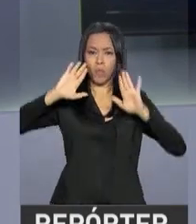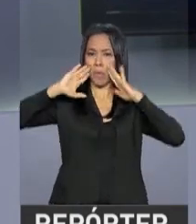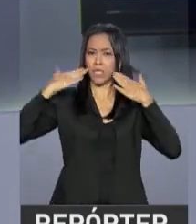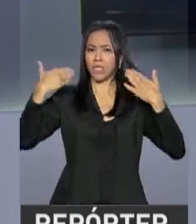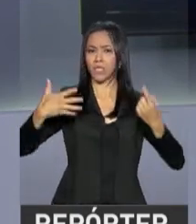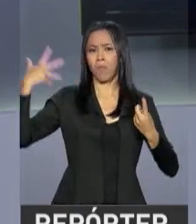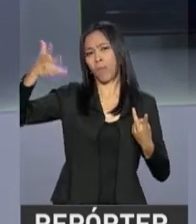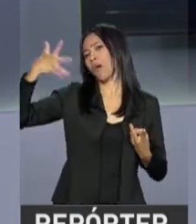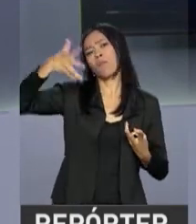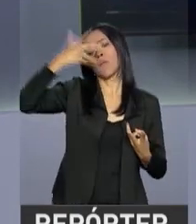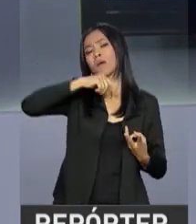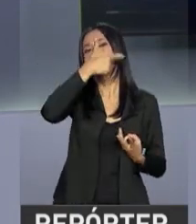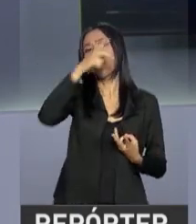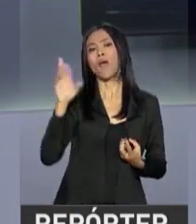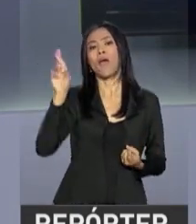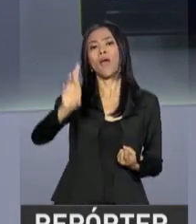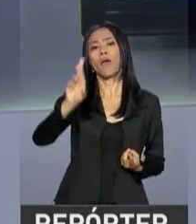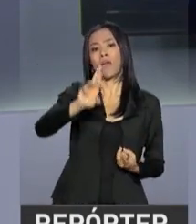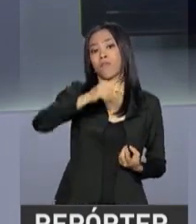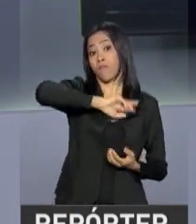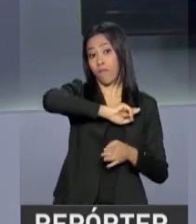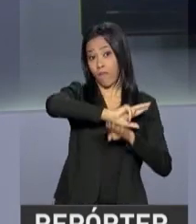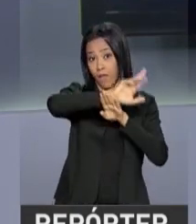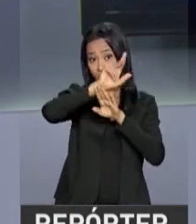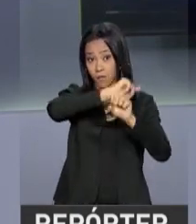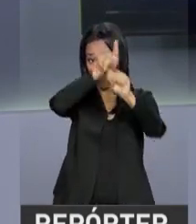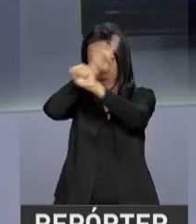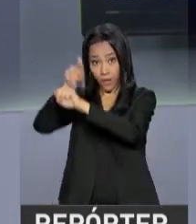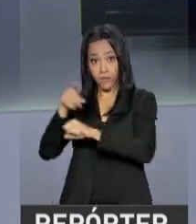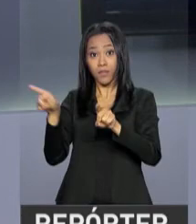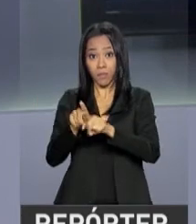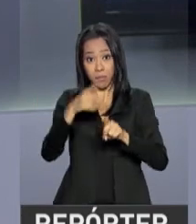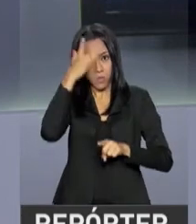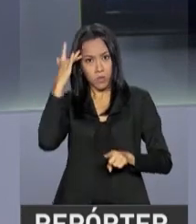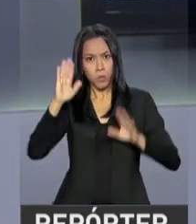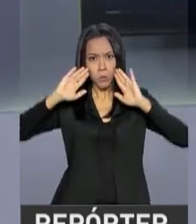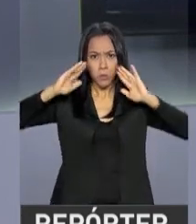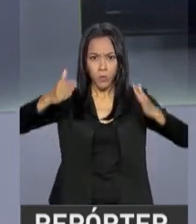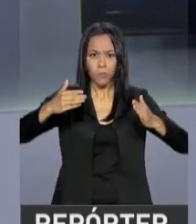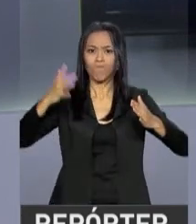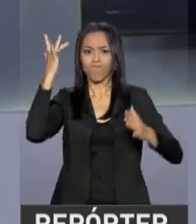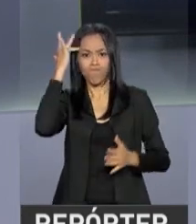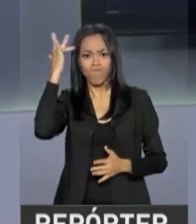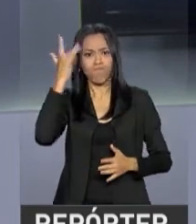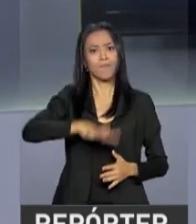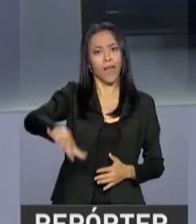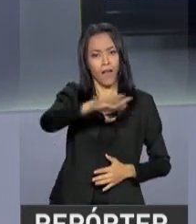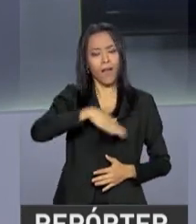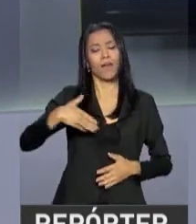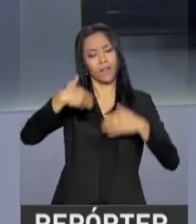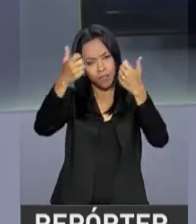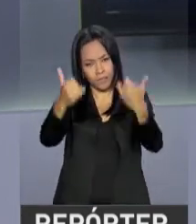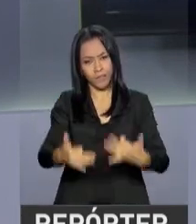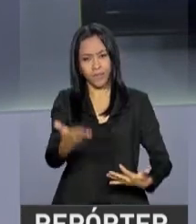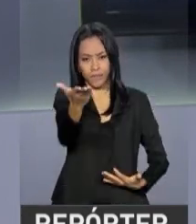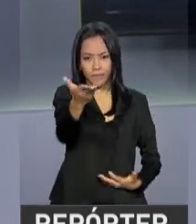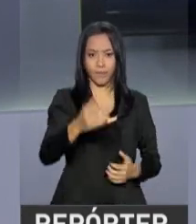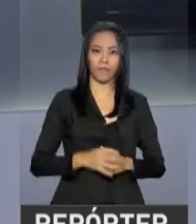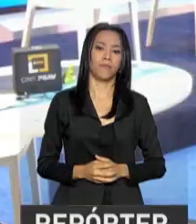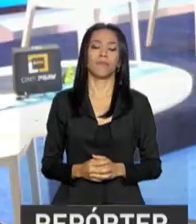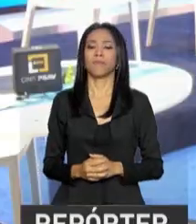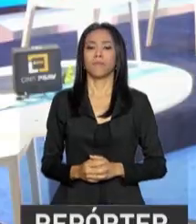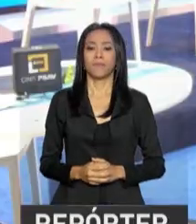representantes de outros países além de especialistas na área a repórter paula de orti acompanhou